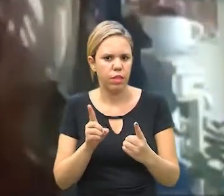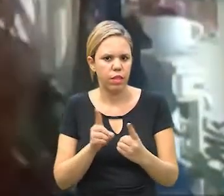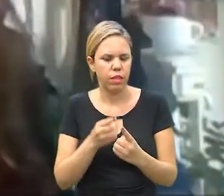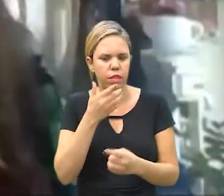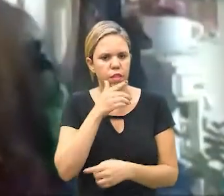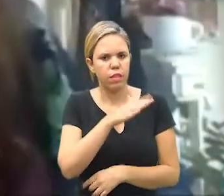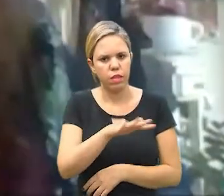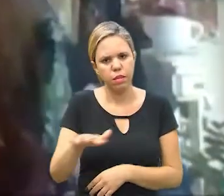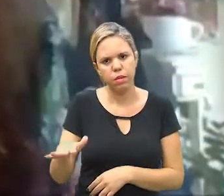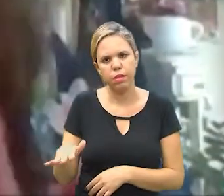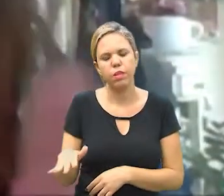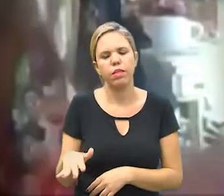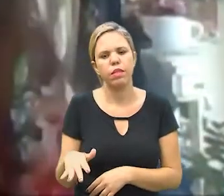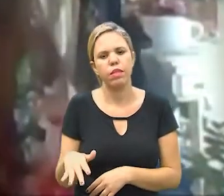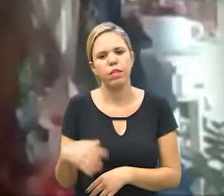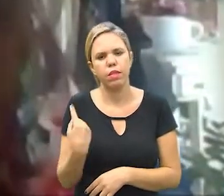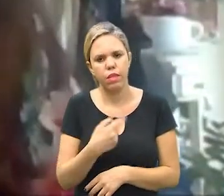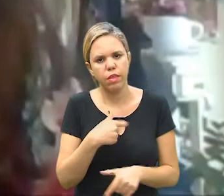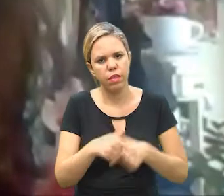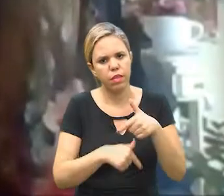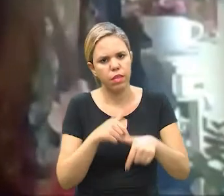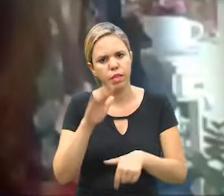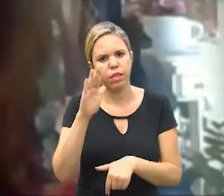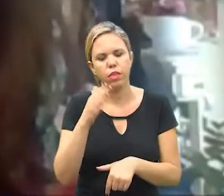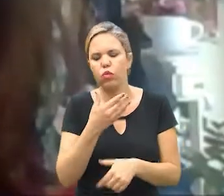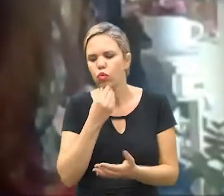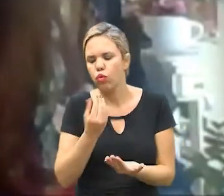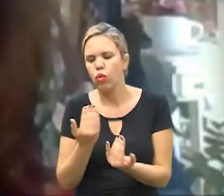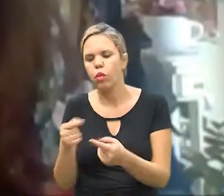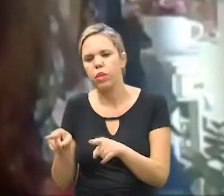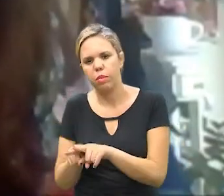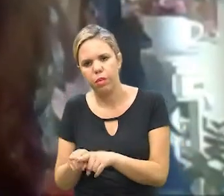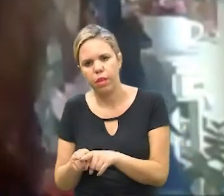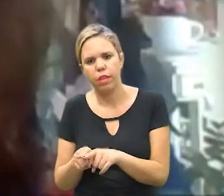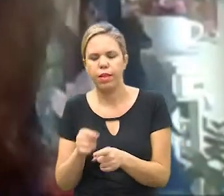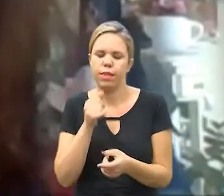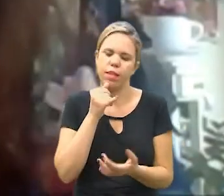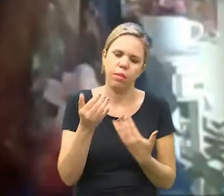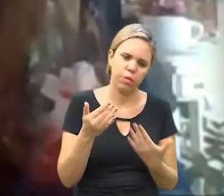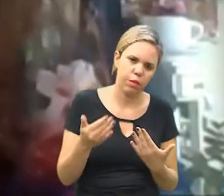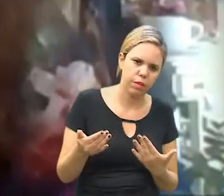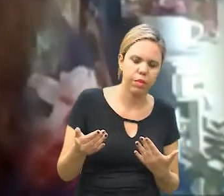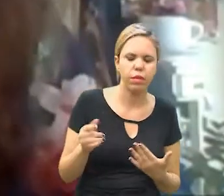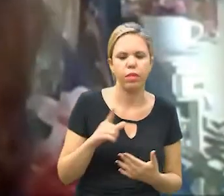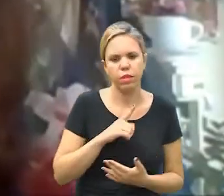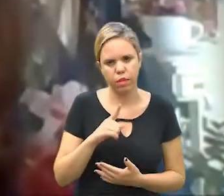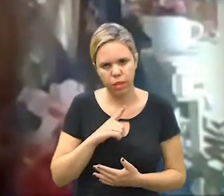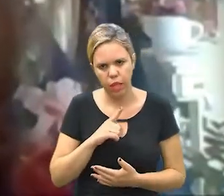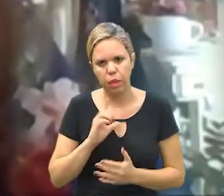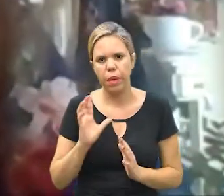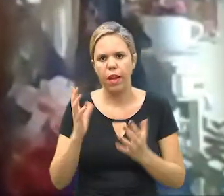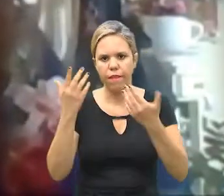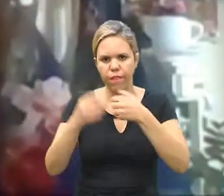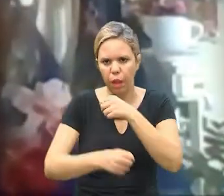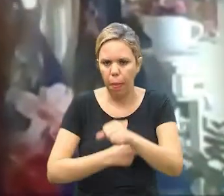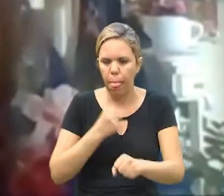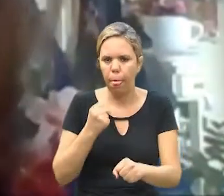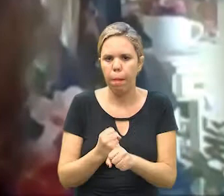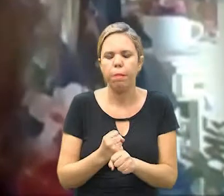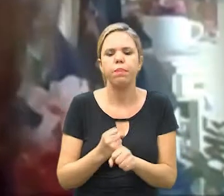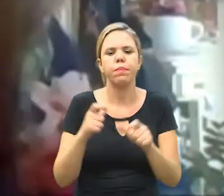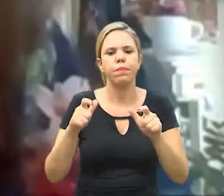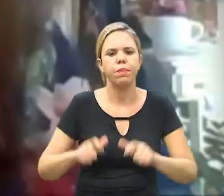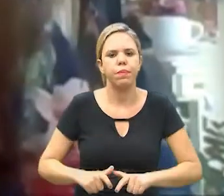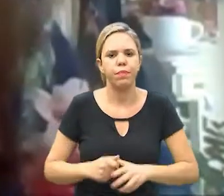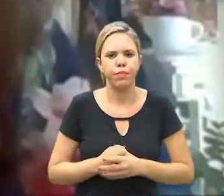às meninas, a gente trabalha mais os rapazes. E aí existe um evento anual naquela